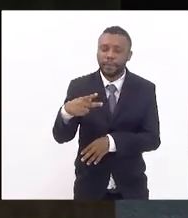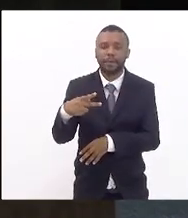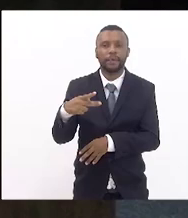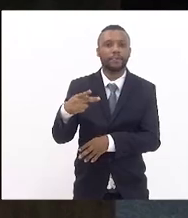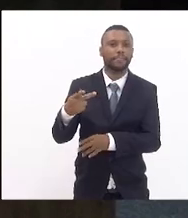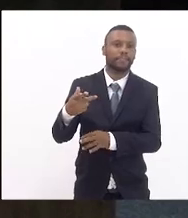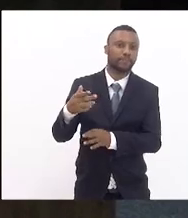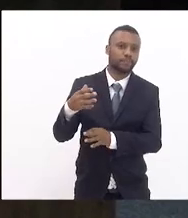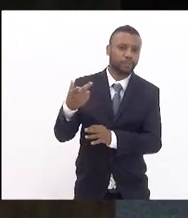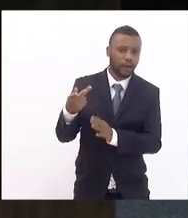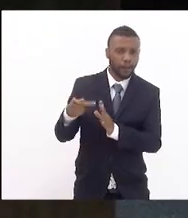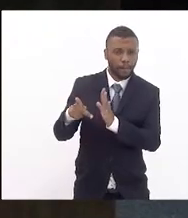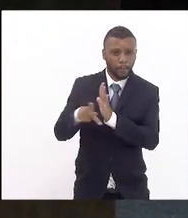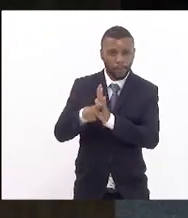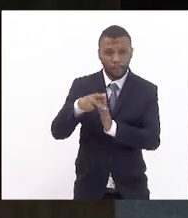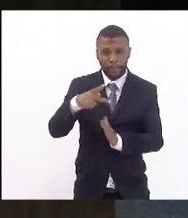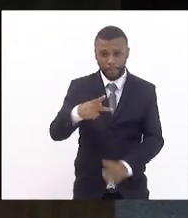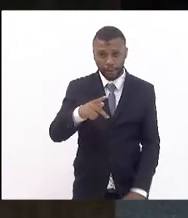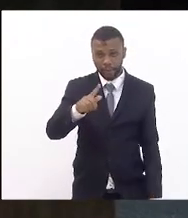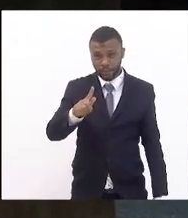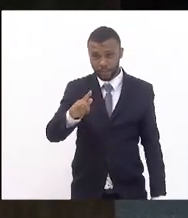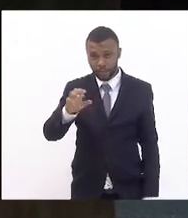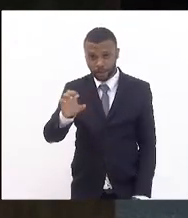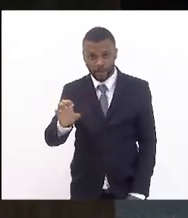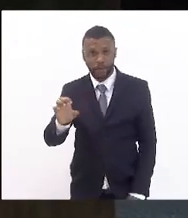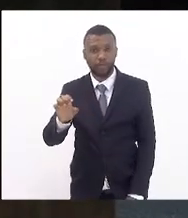e a própria Procuradoria,